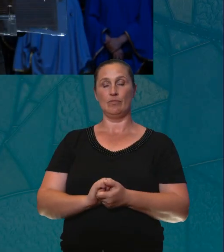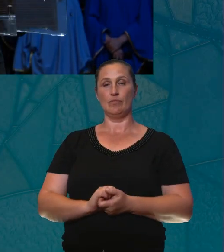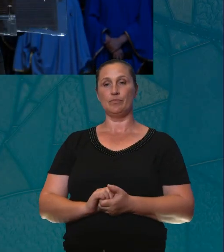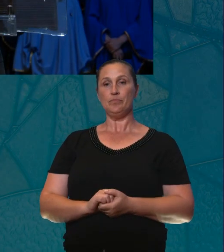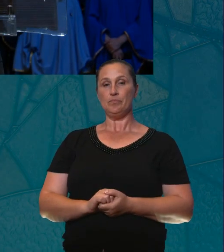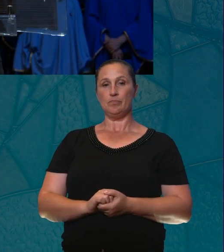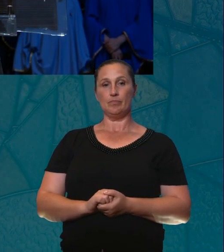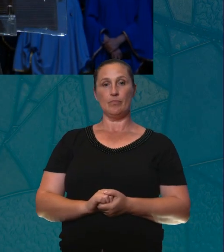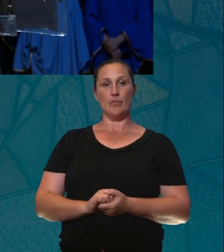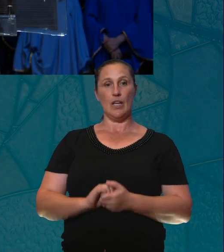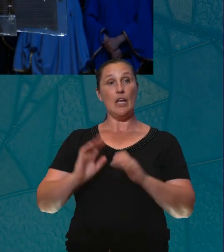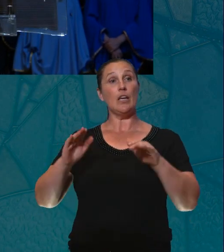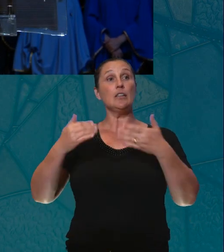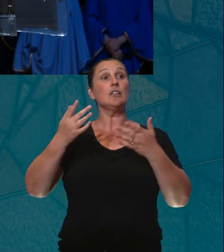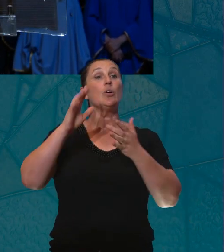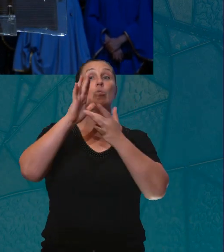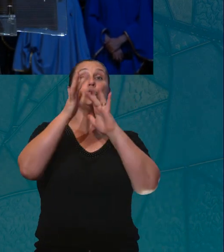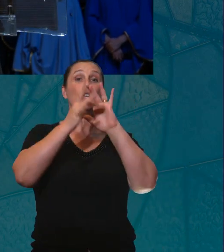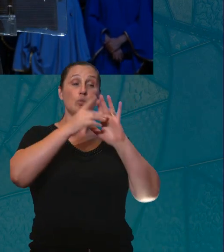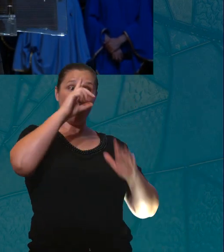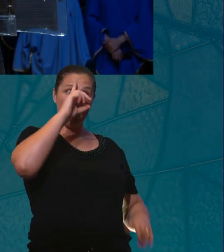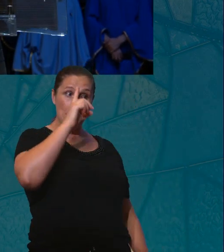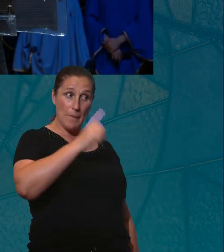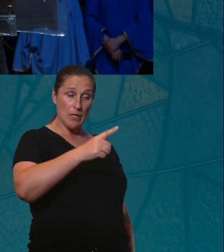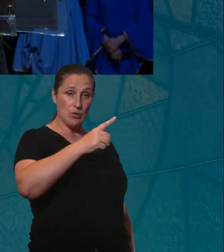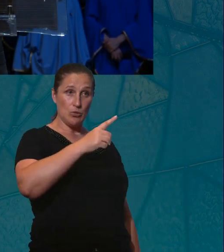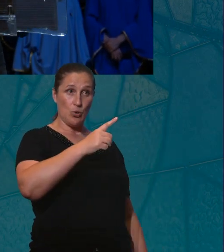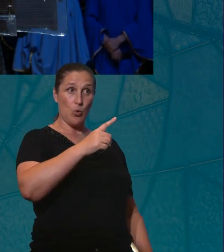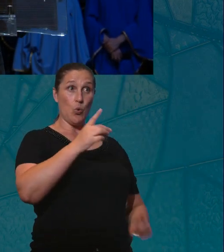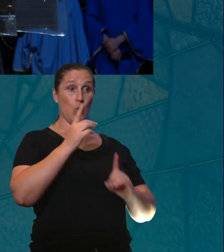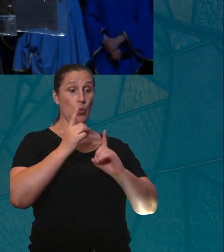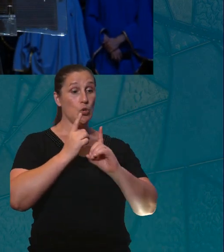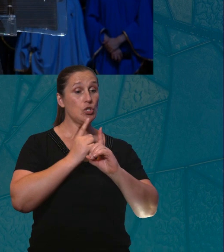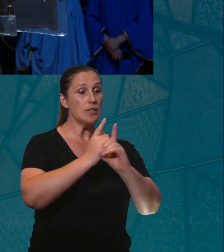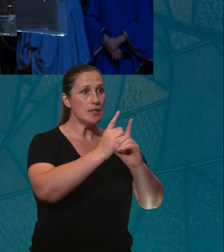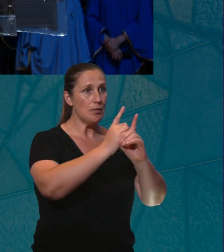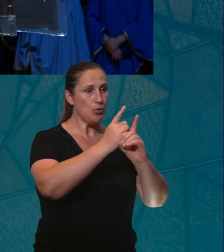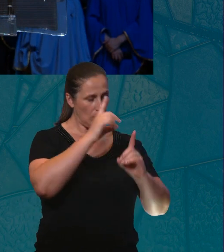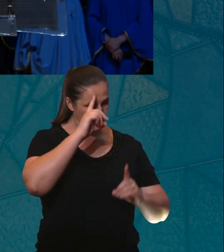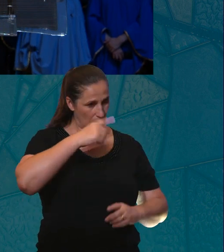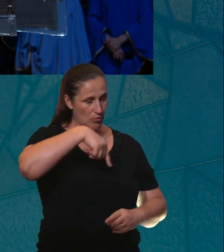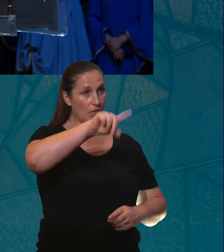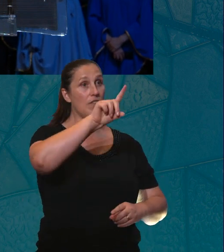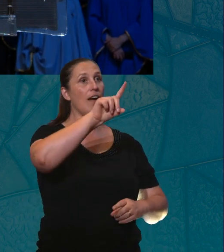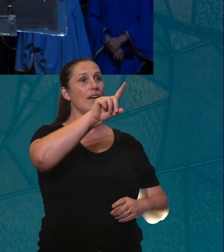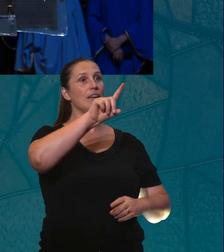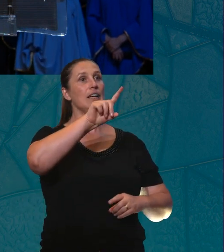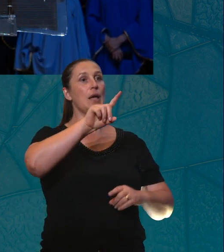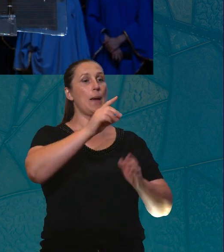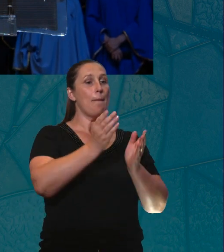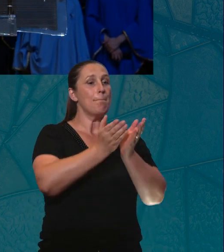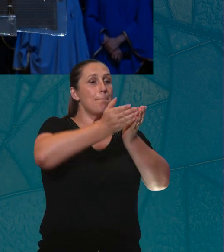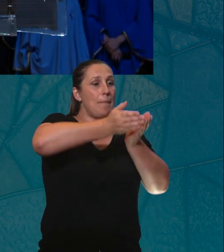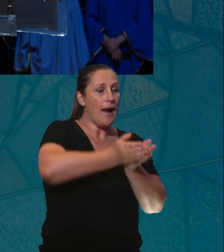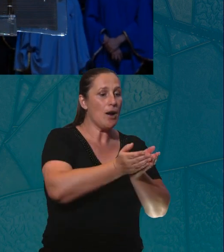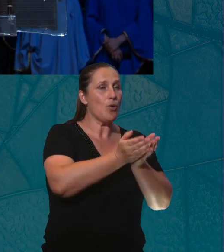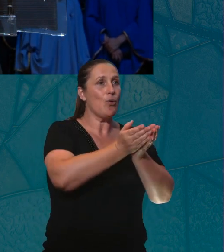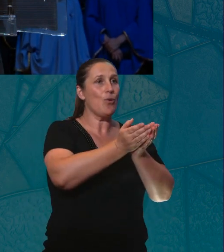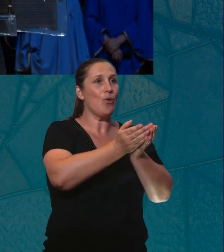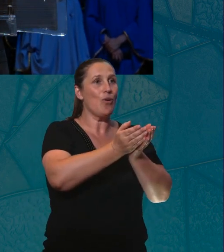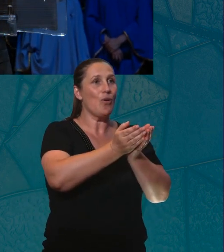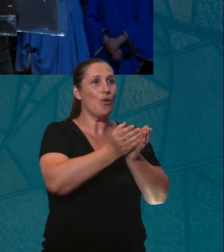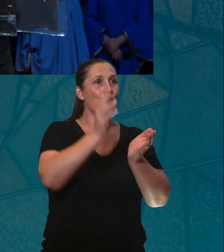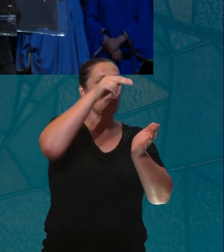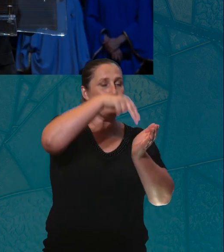logo ordenou Jesus que os seus discípulos entrassem no barco e